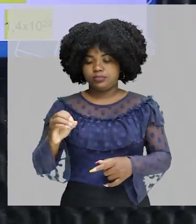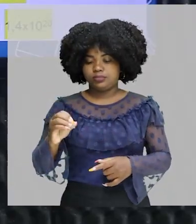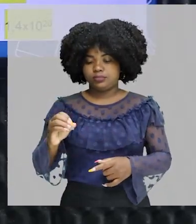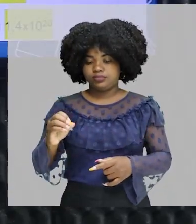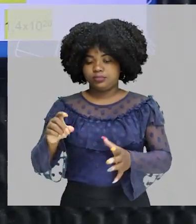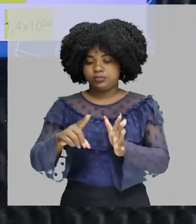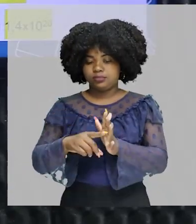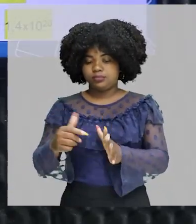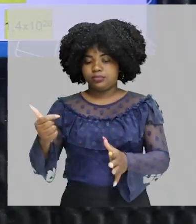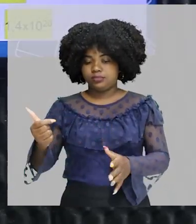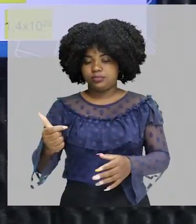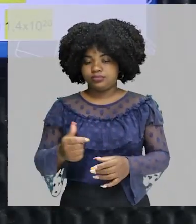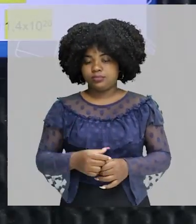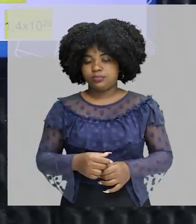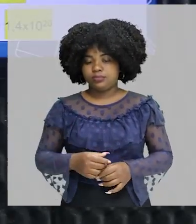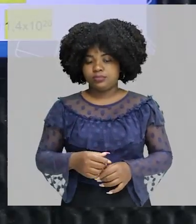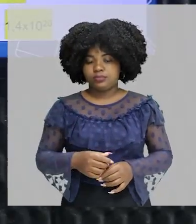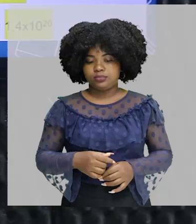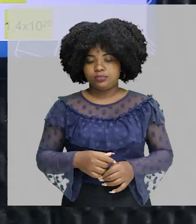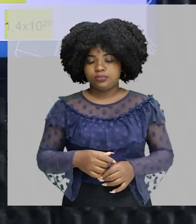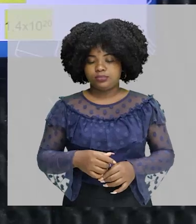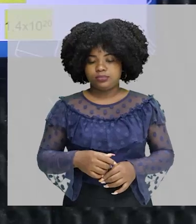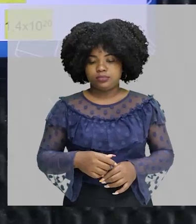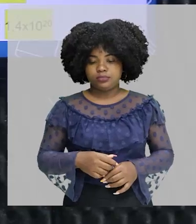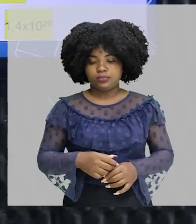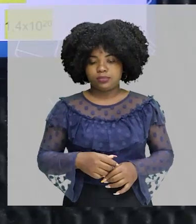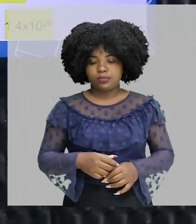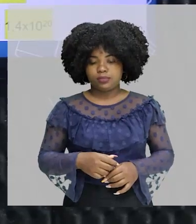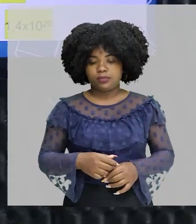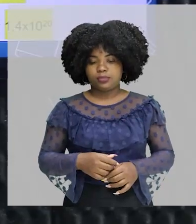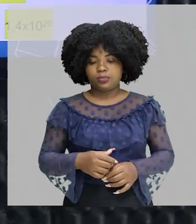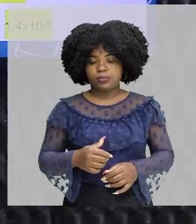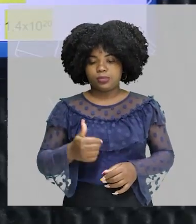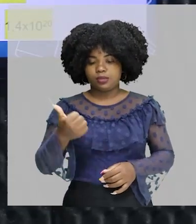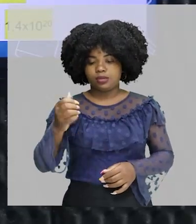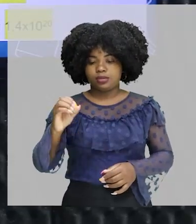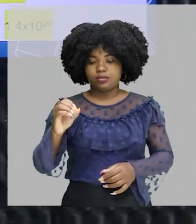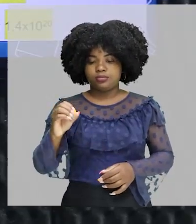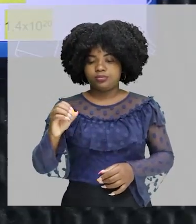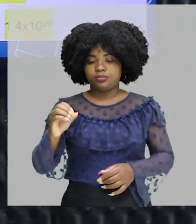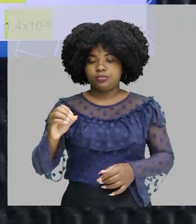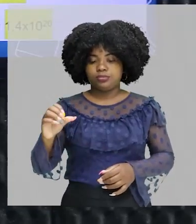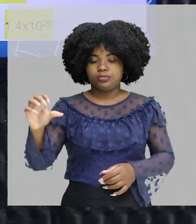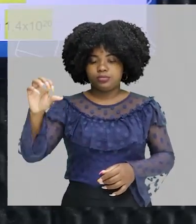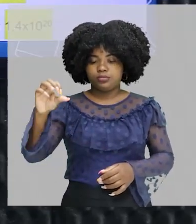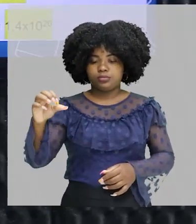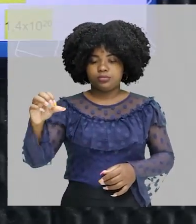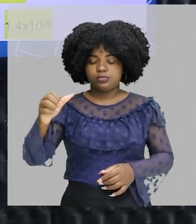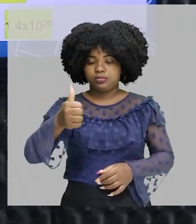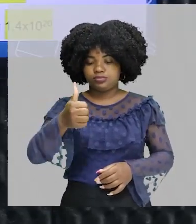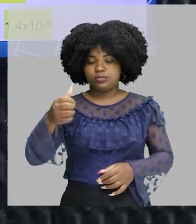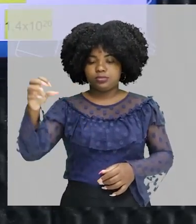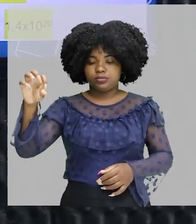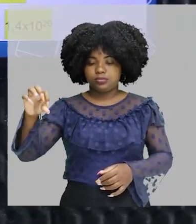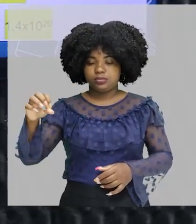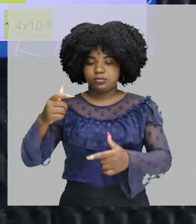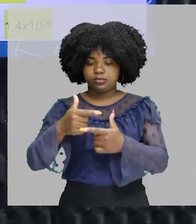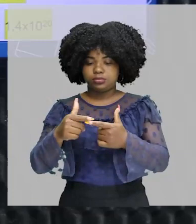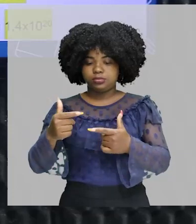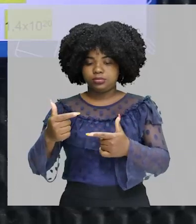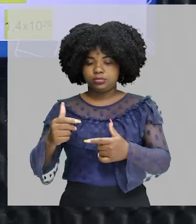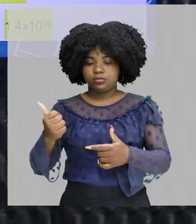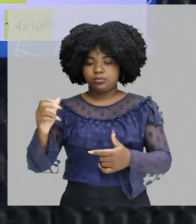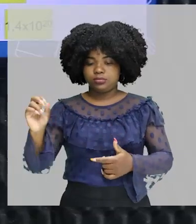2, tudo bem? 10 elevado a 19, vai ficar, olha só, 10 elevado a 19 dividido